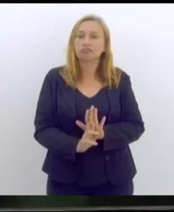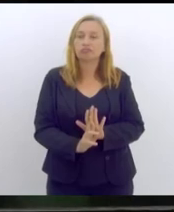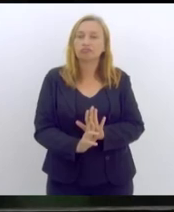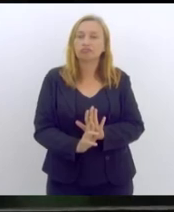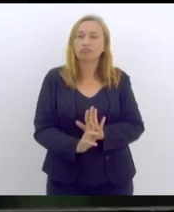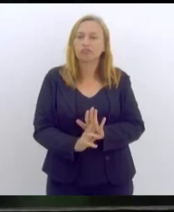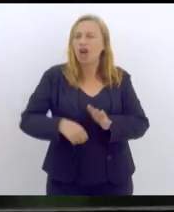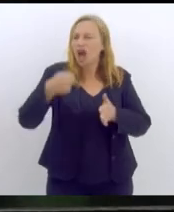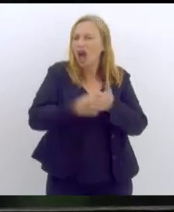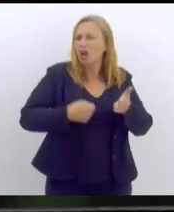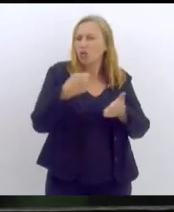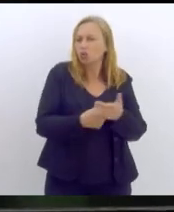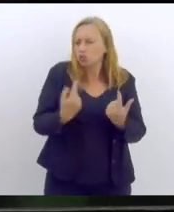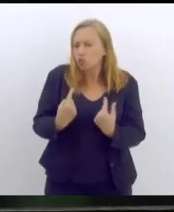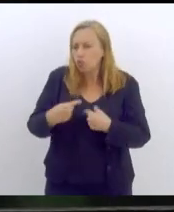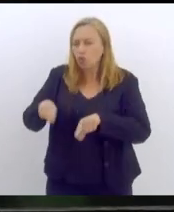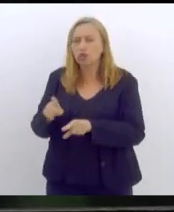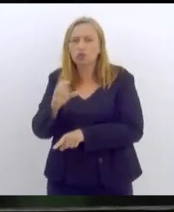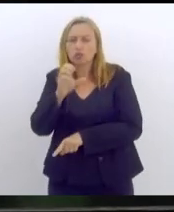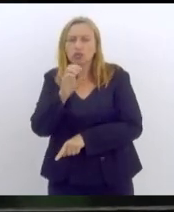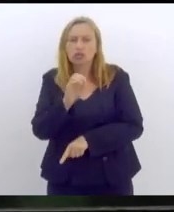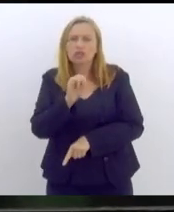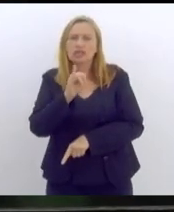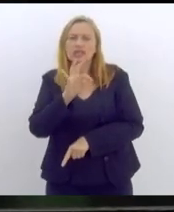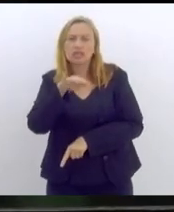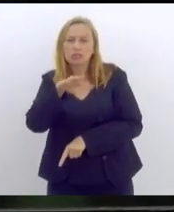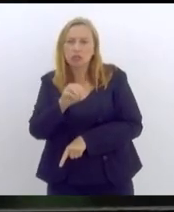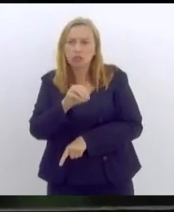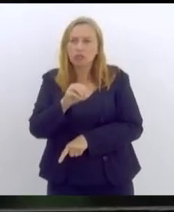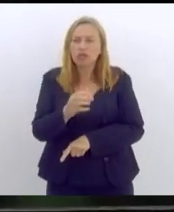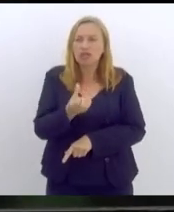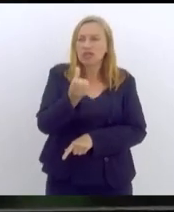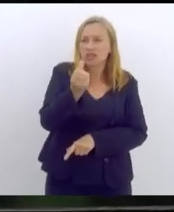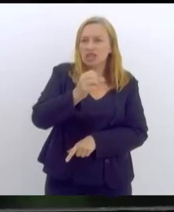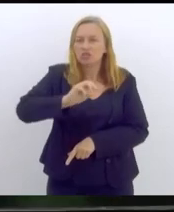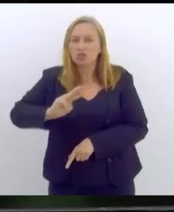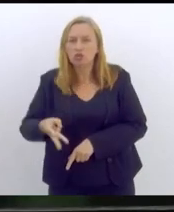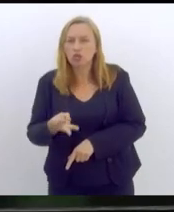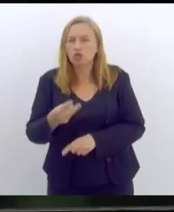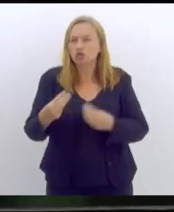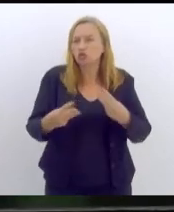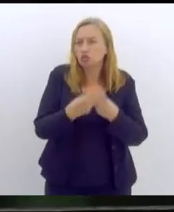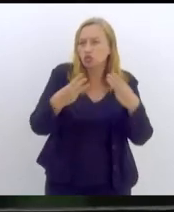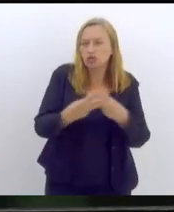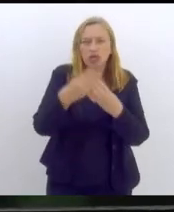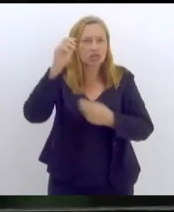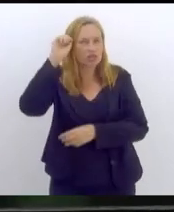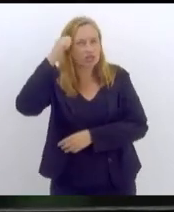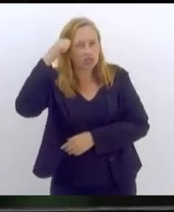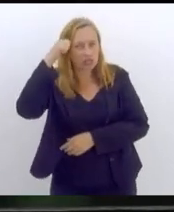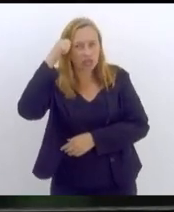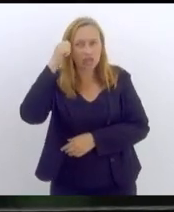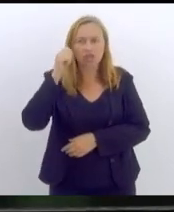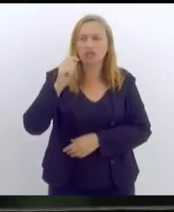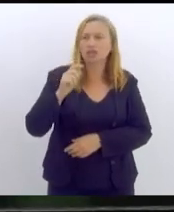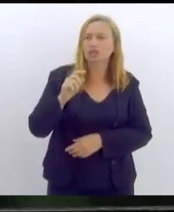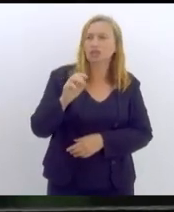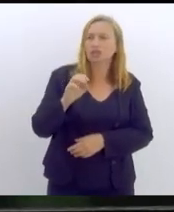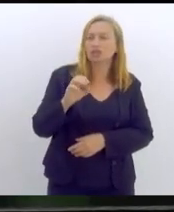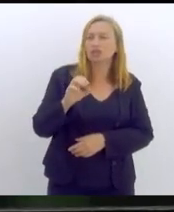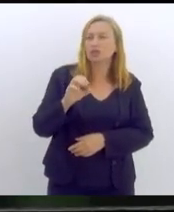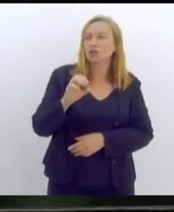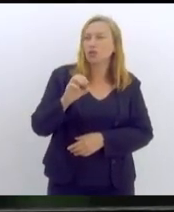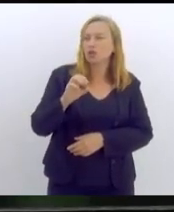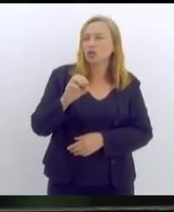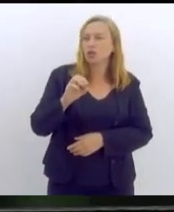a luta contra um símbolo que fere 6 milhões de judeus, de negros, de homossexuais, de deficientes